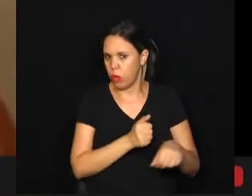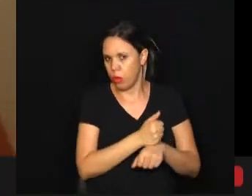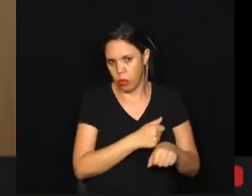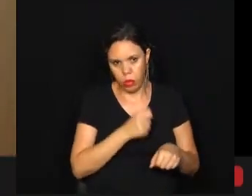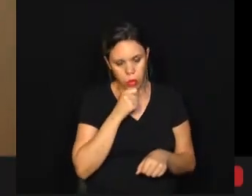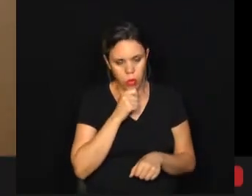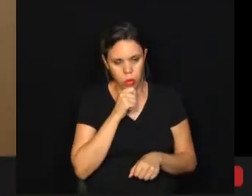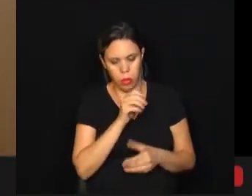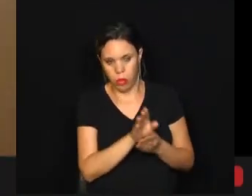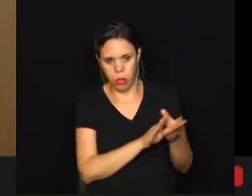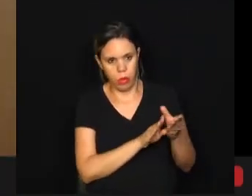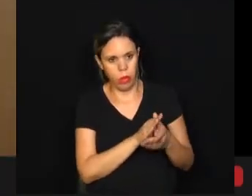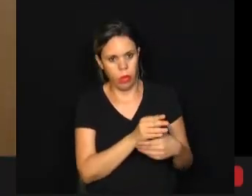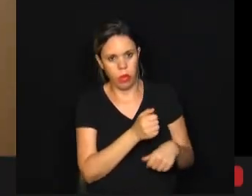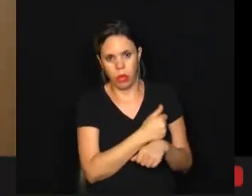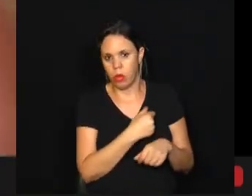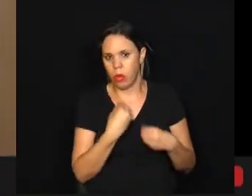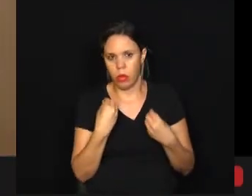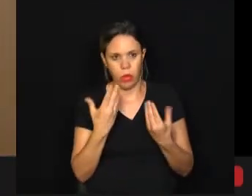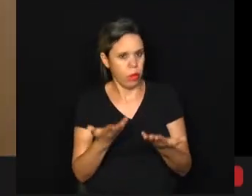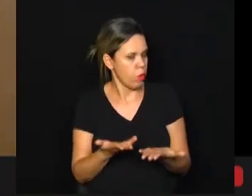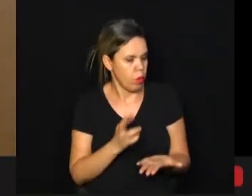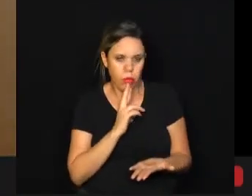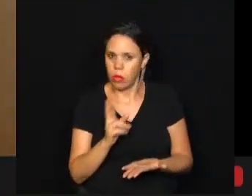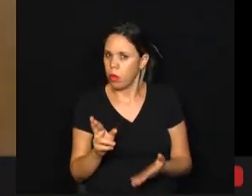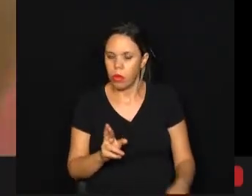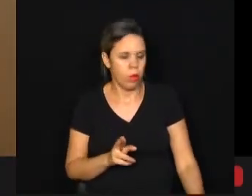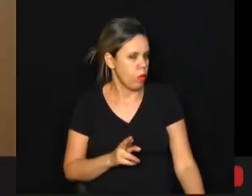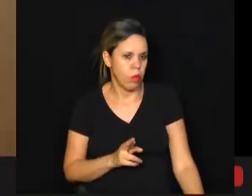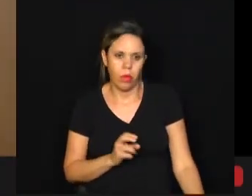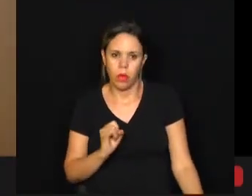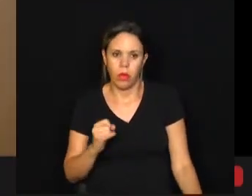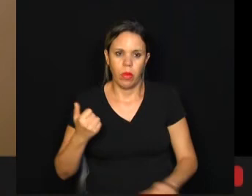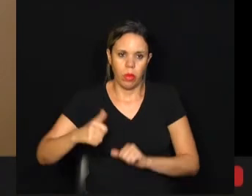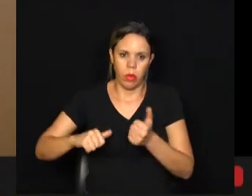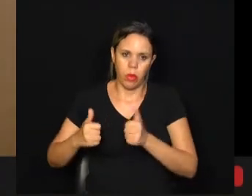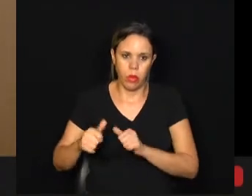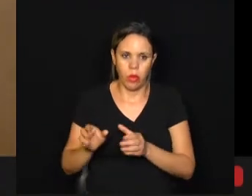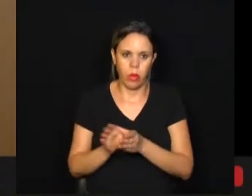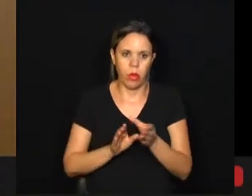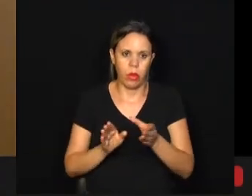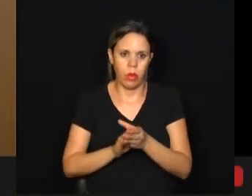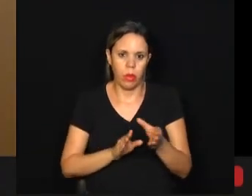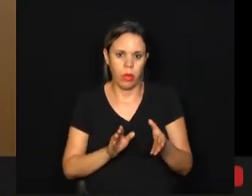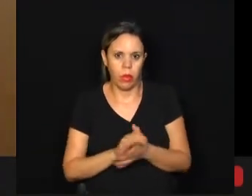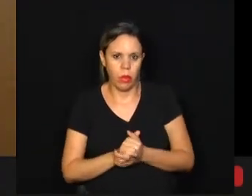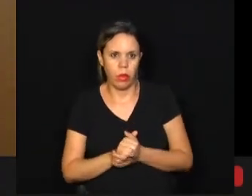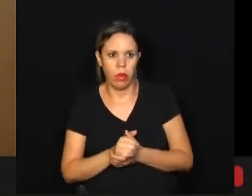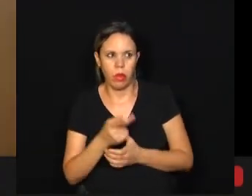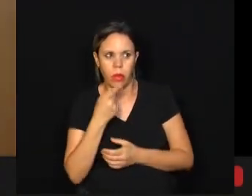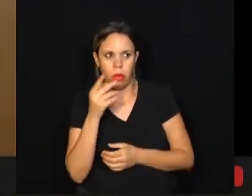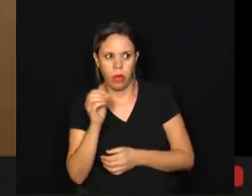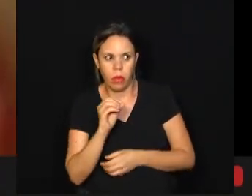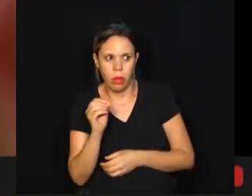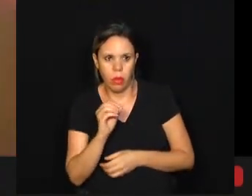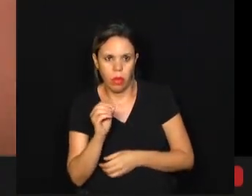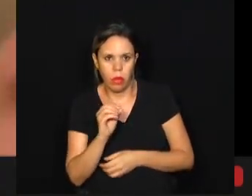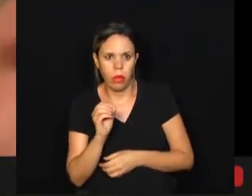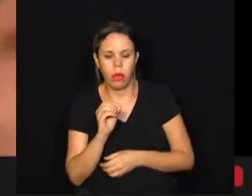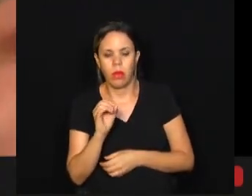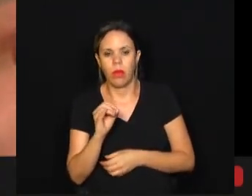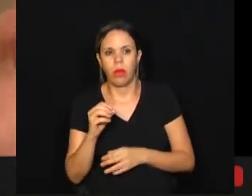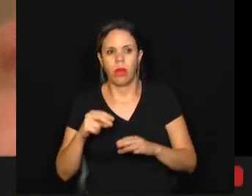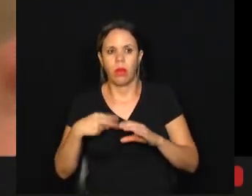porque como conselheira eu não dou nenhuma resposta sem passar pelo conselho. Eu não falo nada sem passar pelas